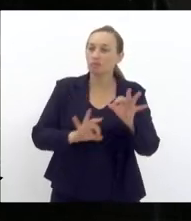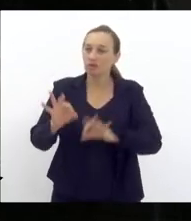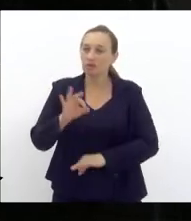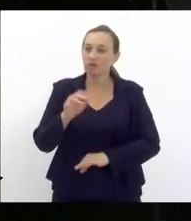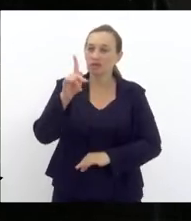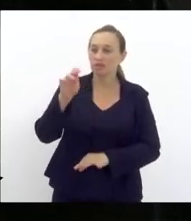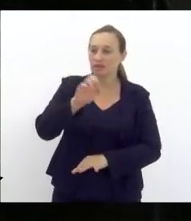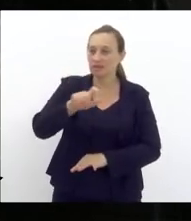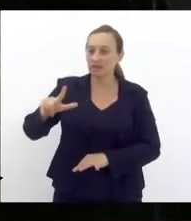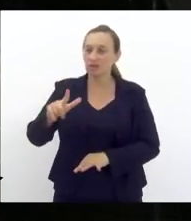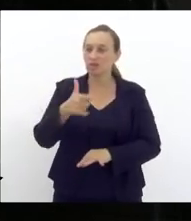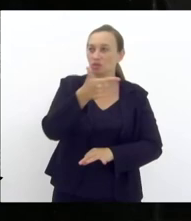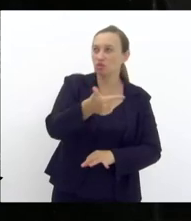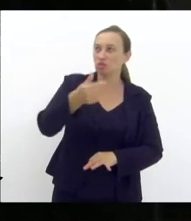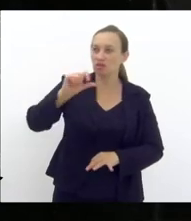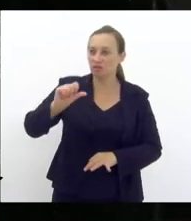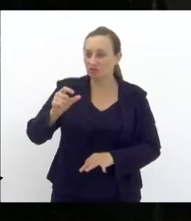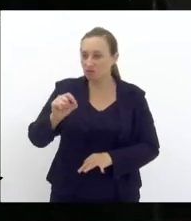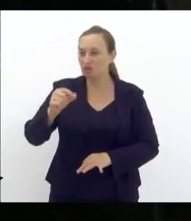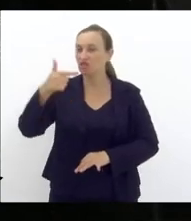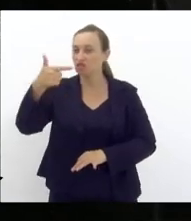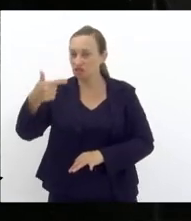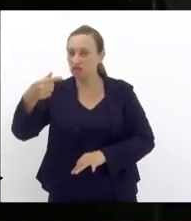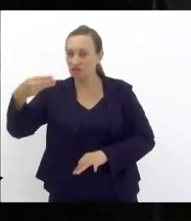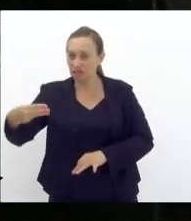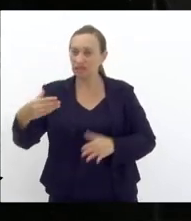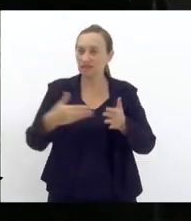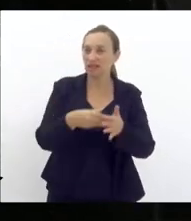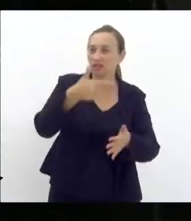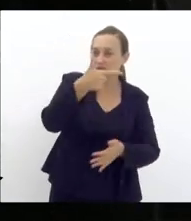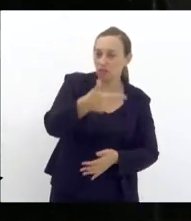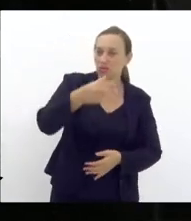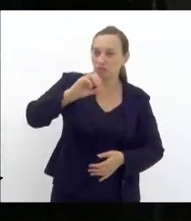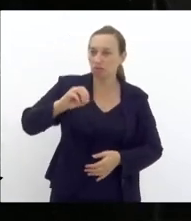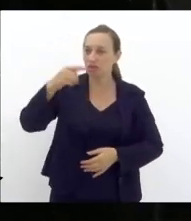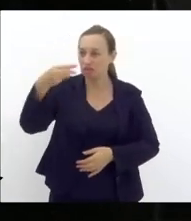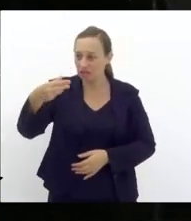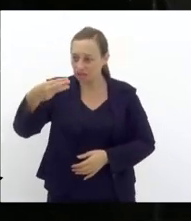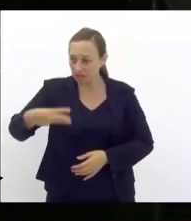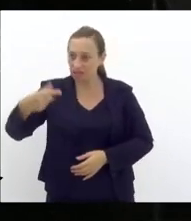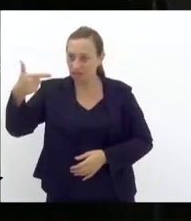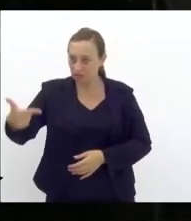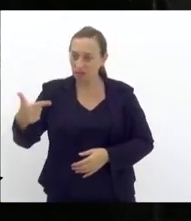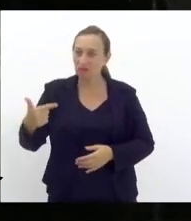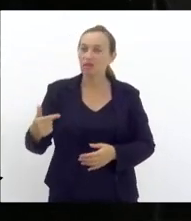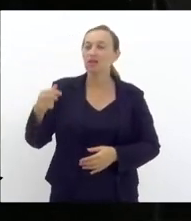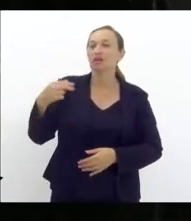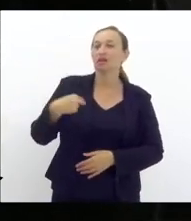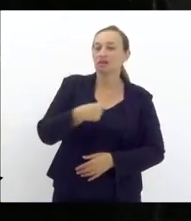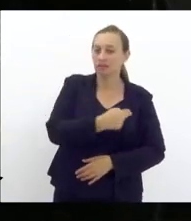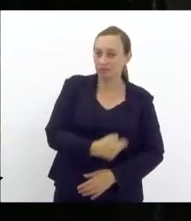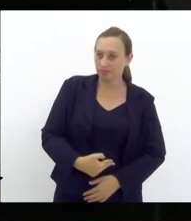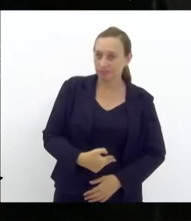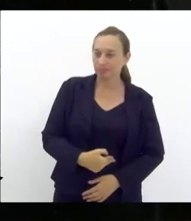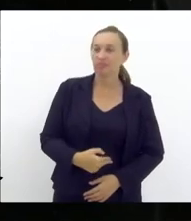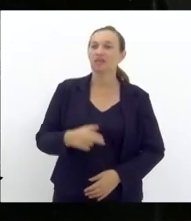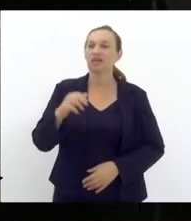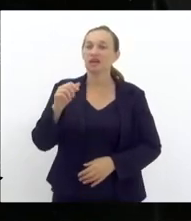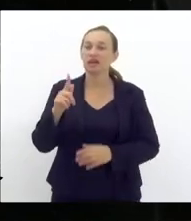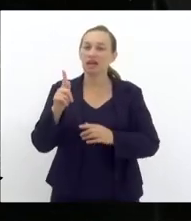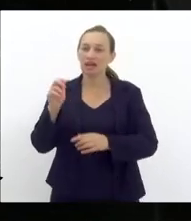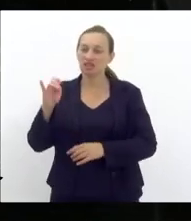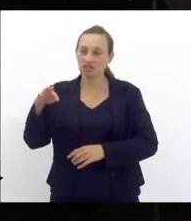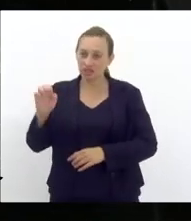até 2032 entre a administração espacial Nacional da China e Agência Espacial